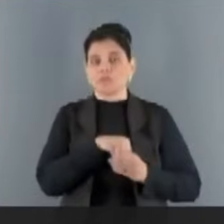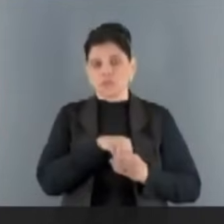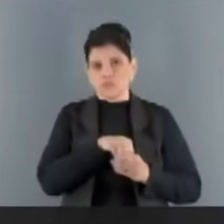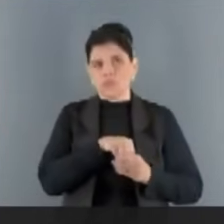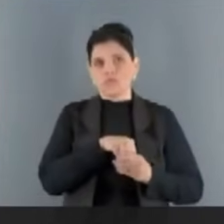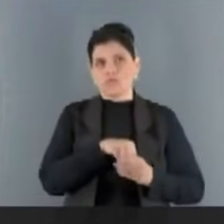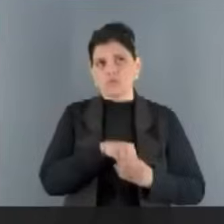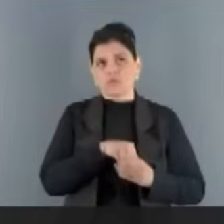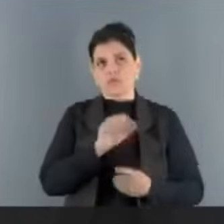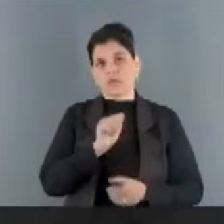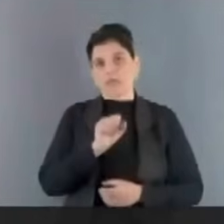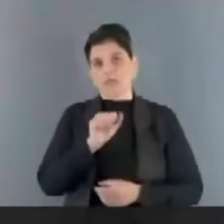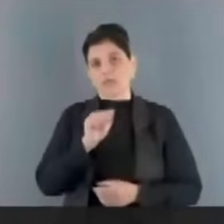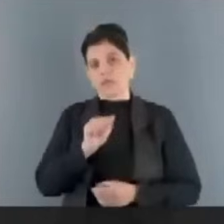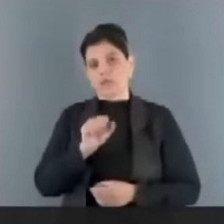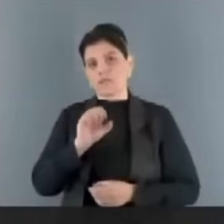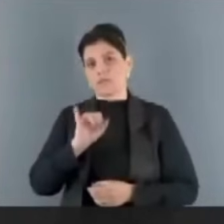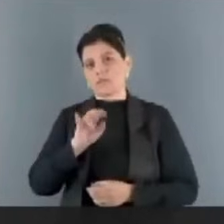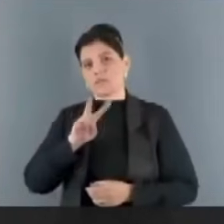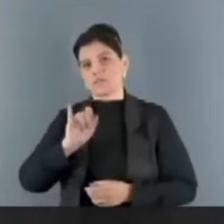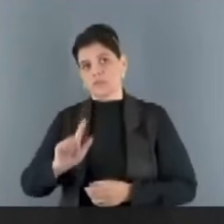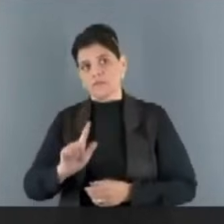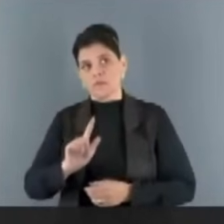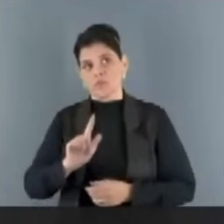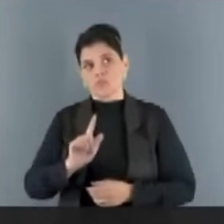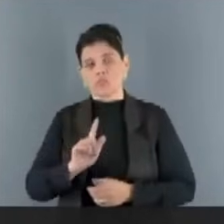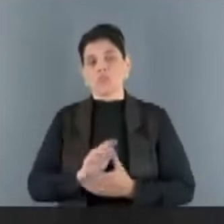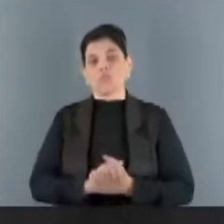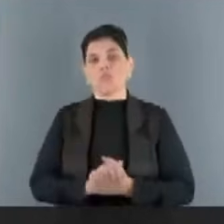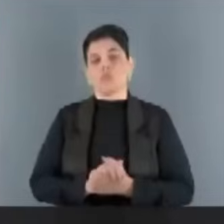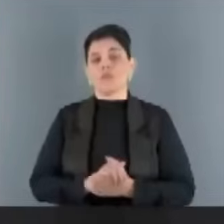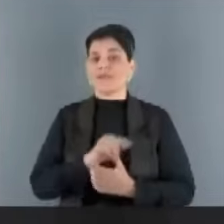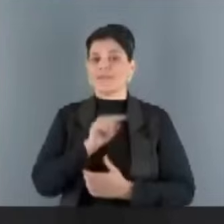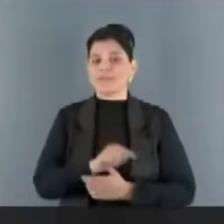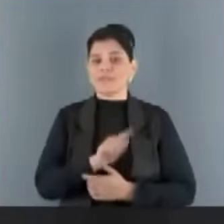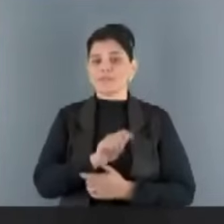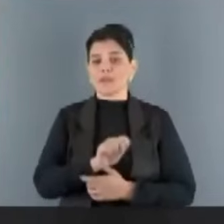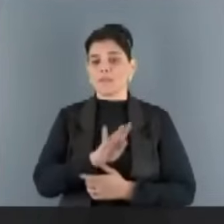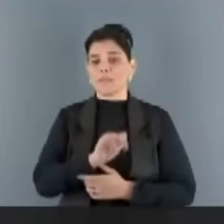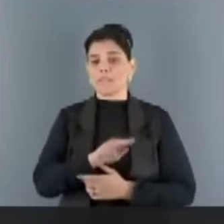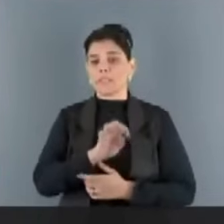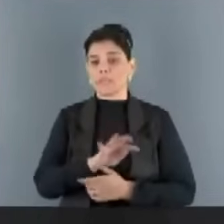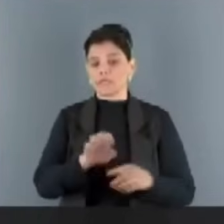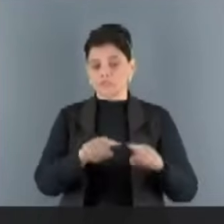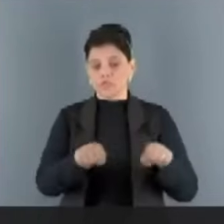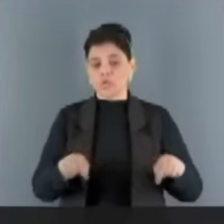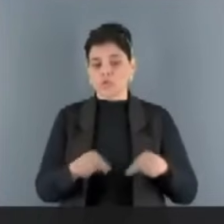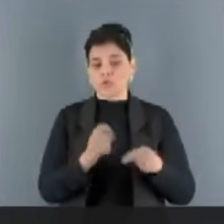na Casa Civil, né? O Gabinete de Segurança Institucional, na realidade,